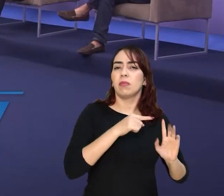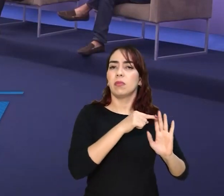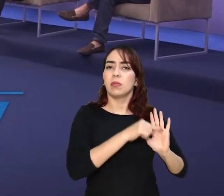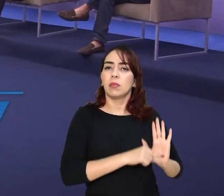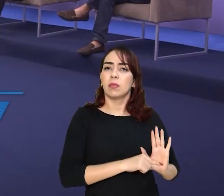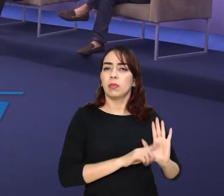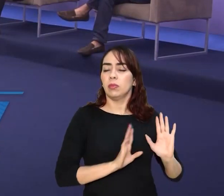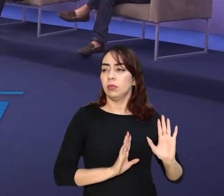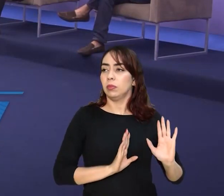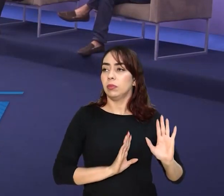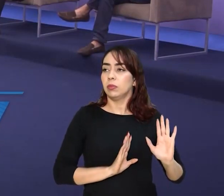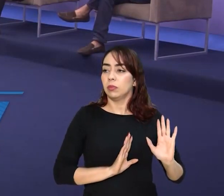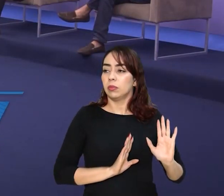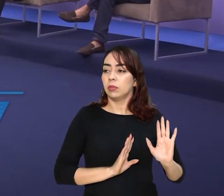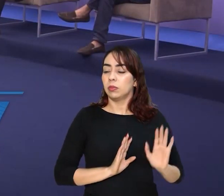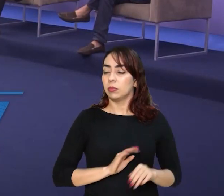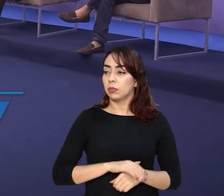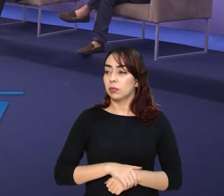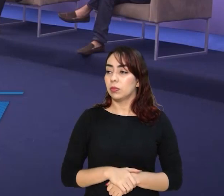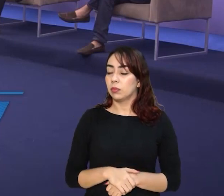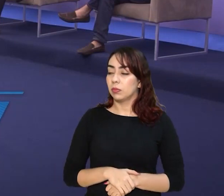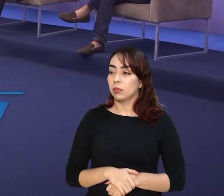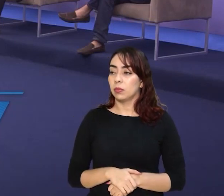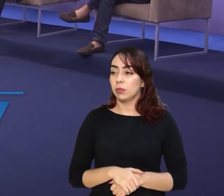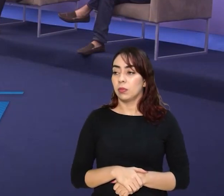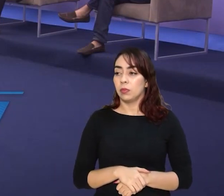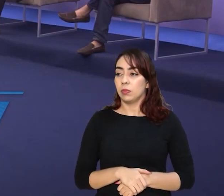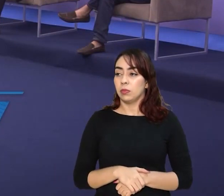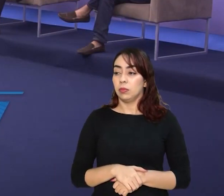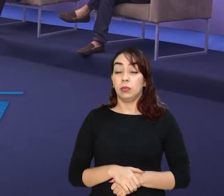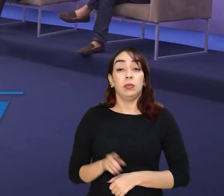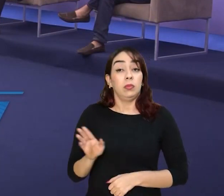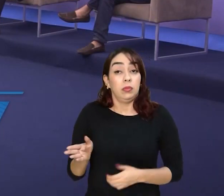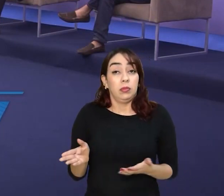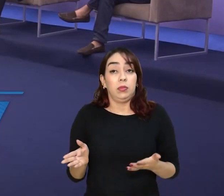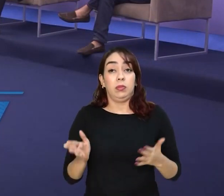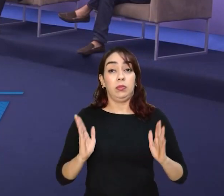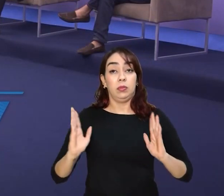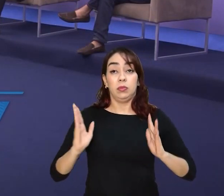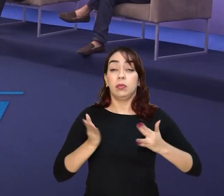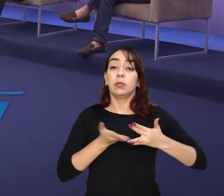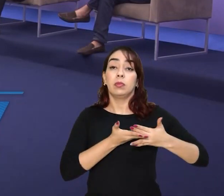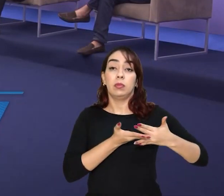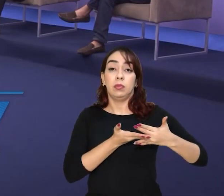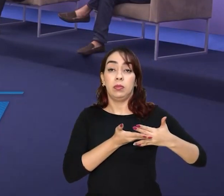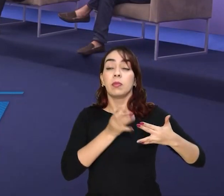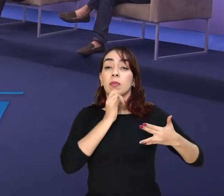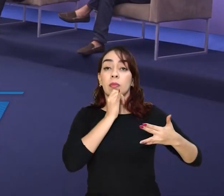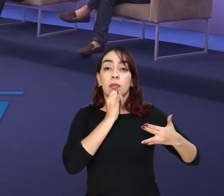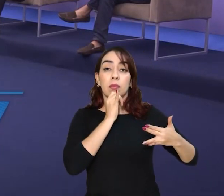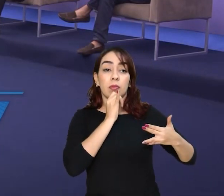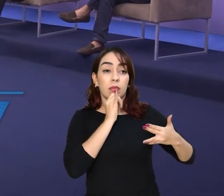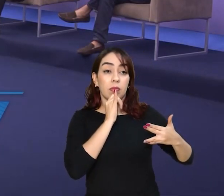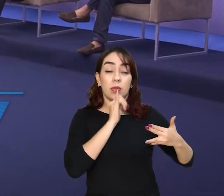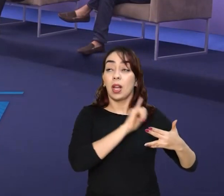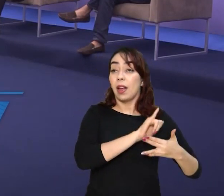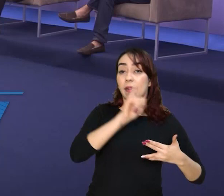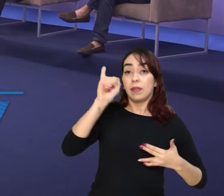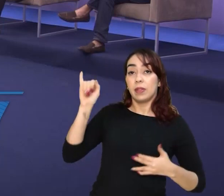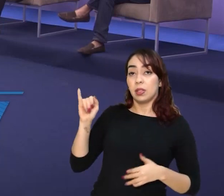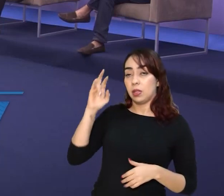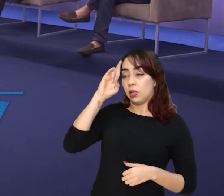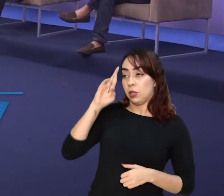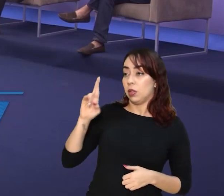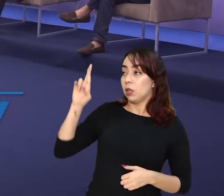eu concordo. É. Aí também é o seguinte. Então ele toma providência no intervalo quando ele vai sentir que os seus departamentos vão arriar. Porque